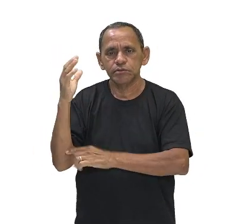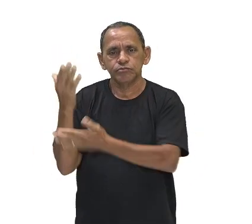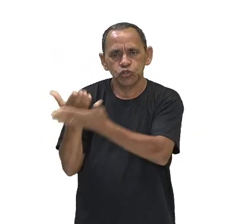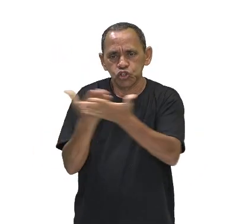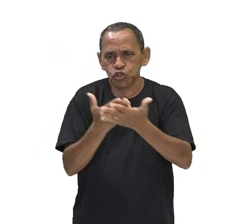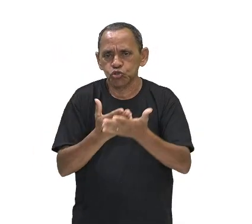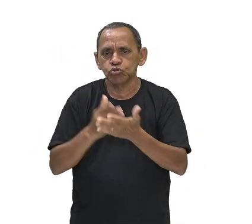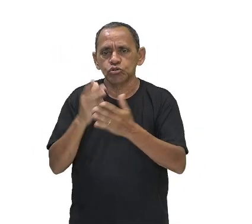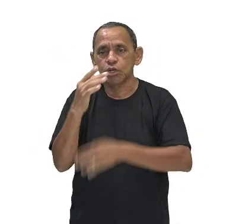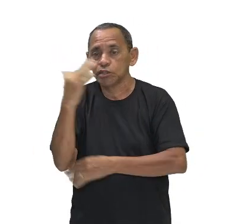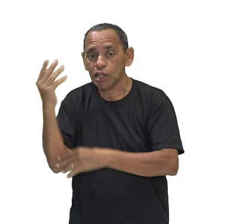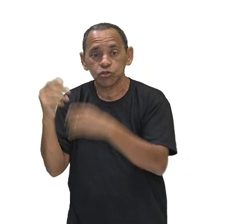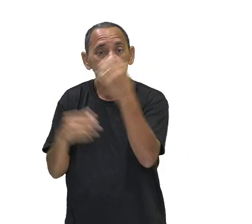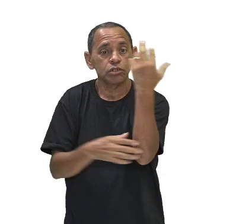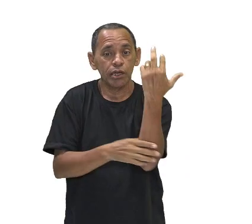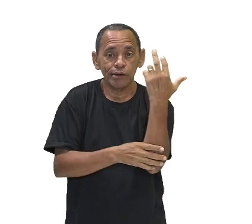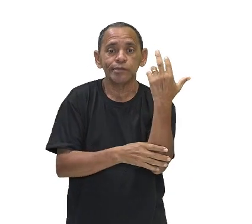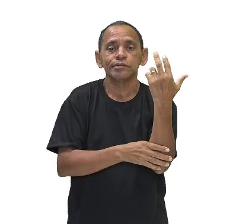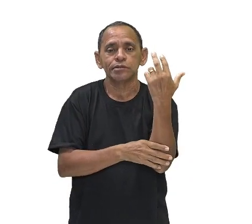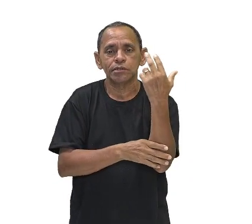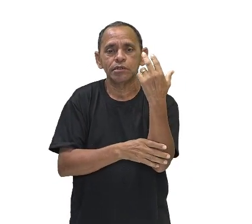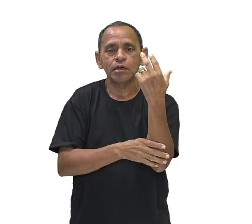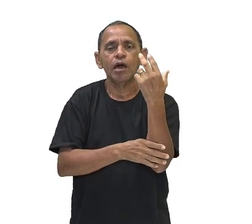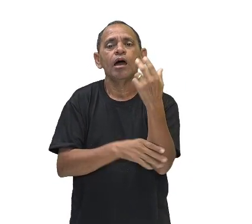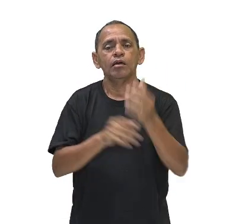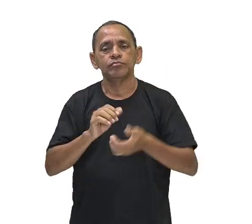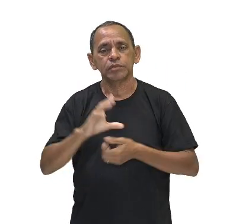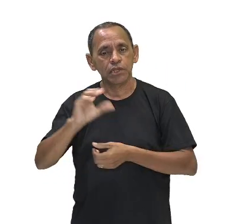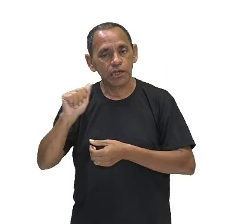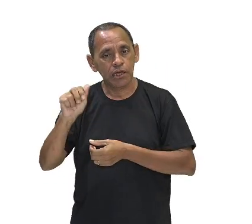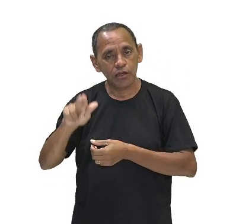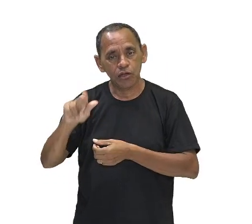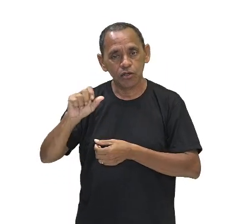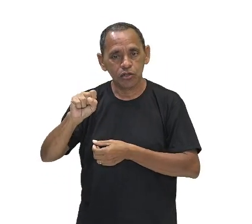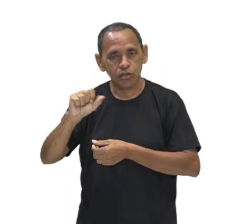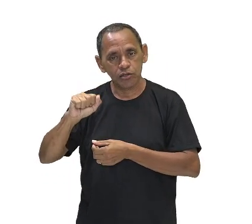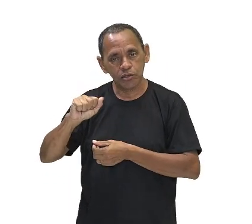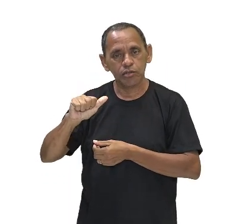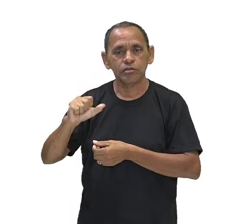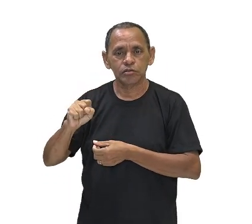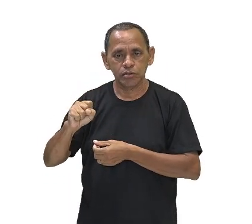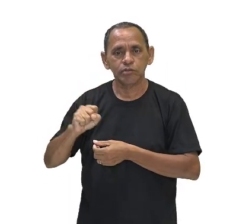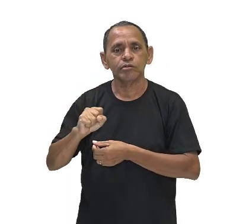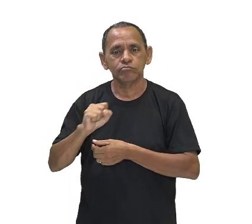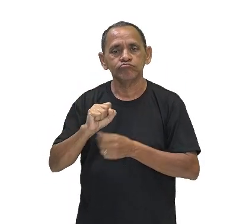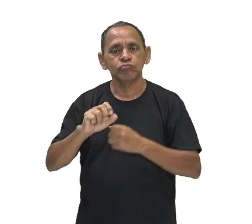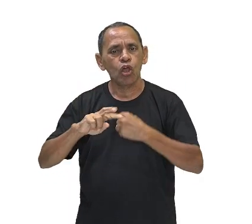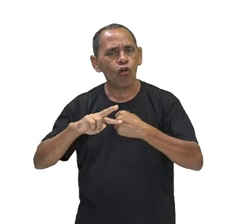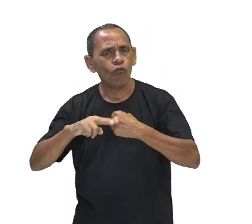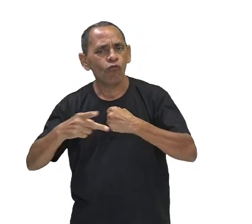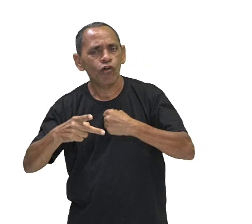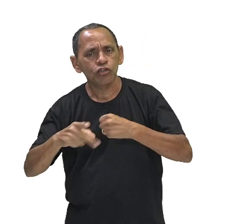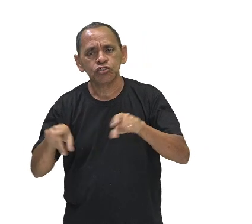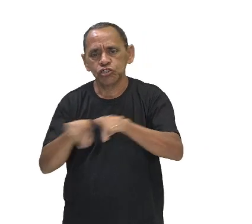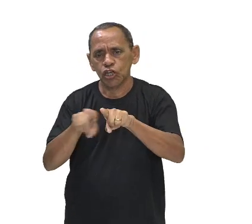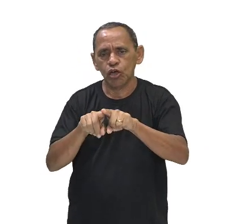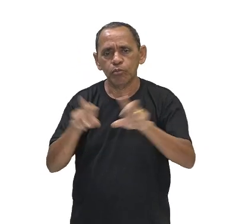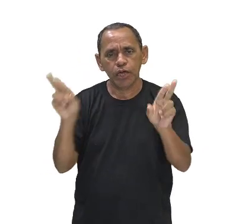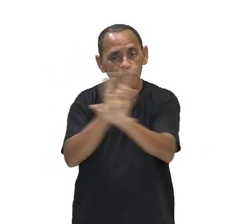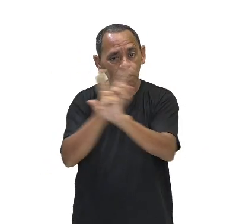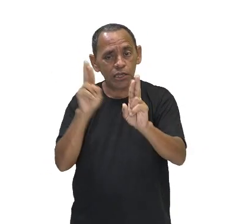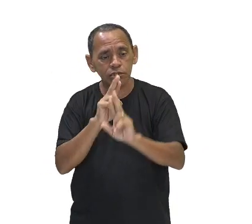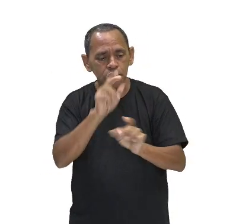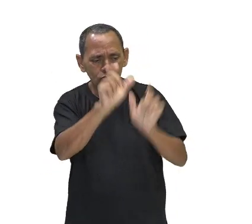a natureza, as causas e os efeitos das relações que se estabelecem entre